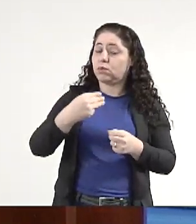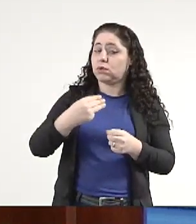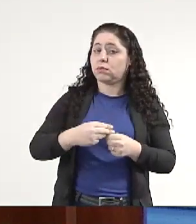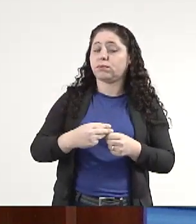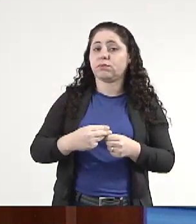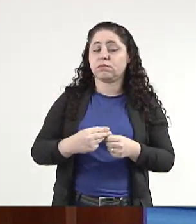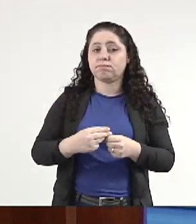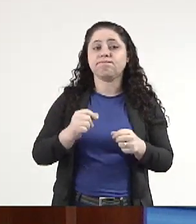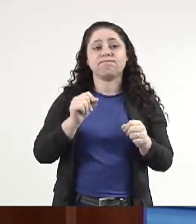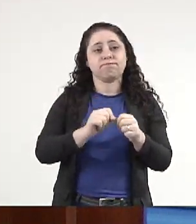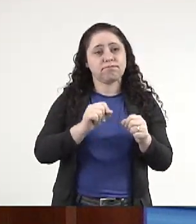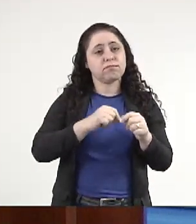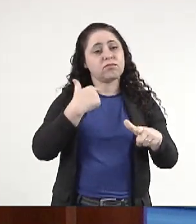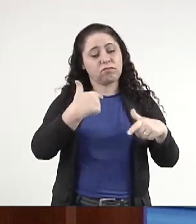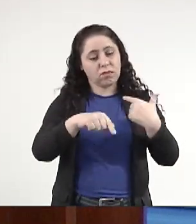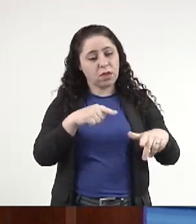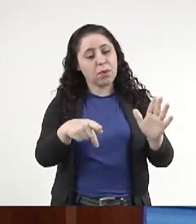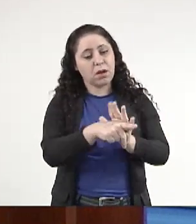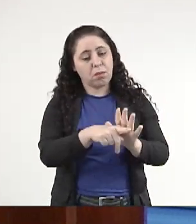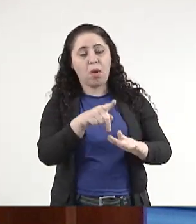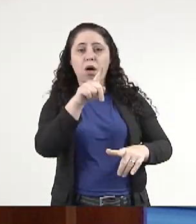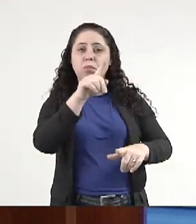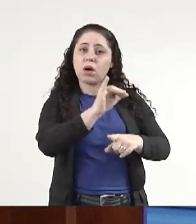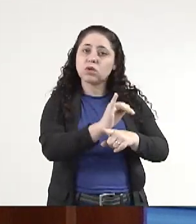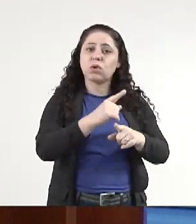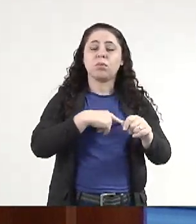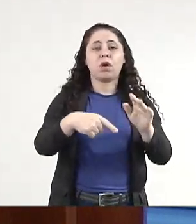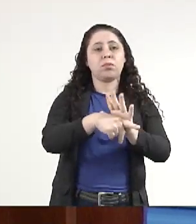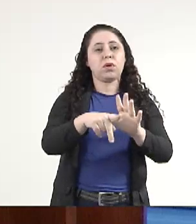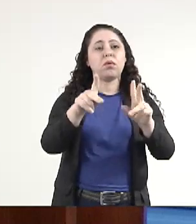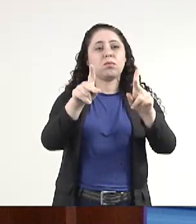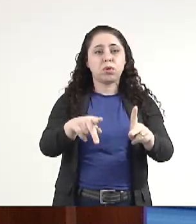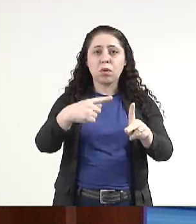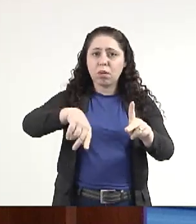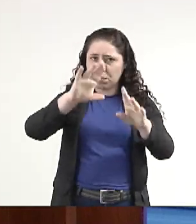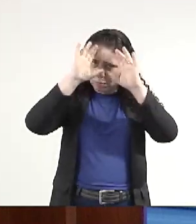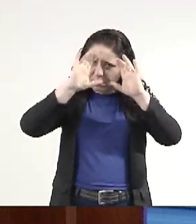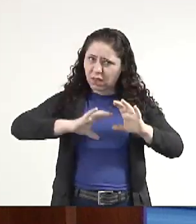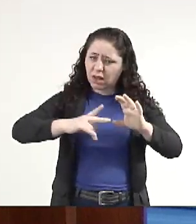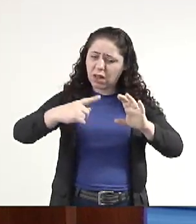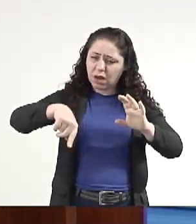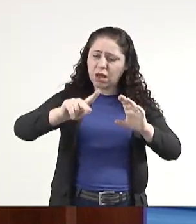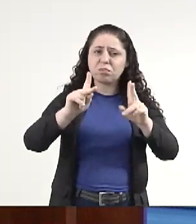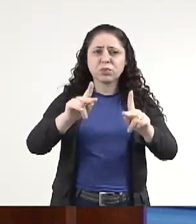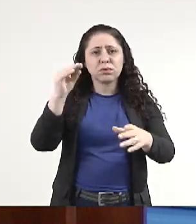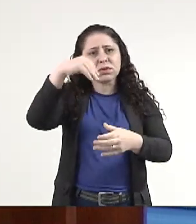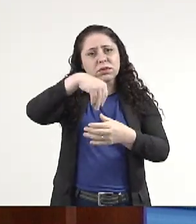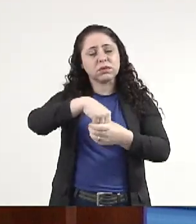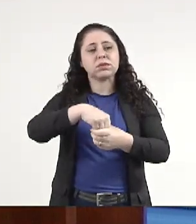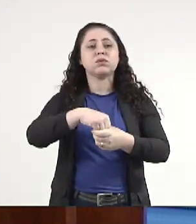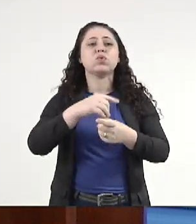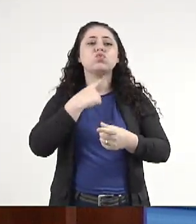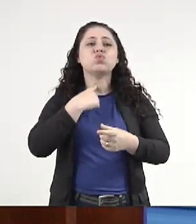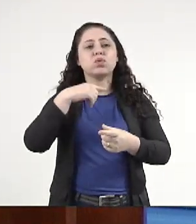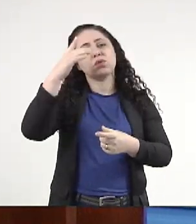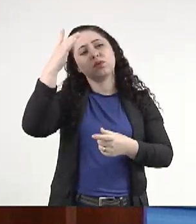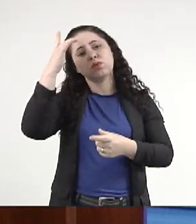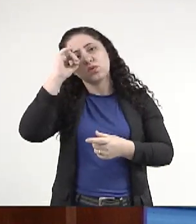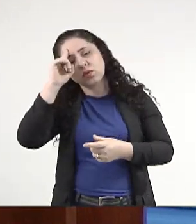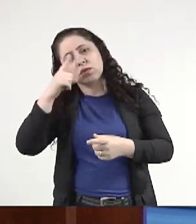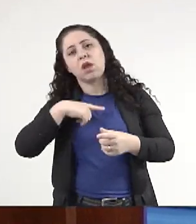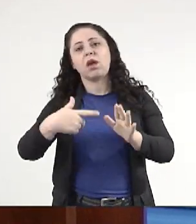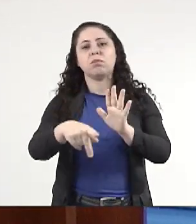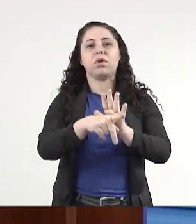A execução da maior parte das tarefas públicas que dizem respeito ao cidadão, no seu interesse no dia a dia, é